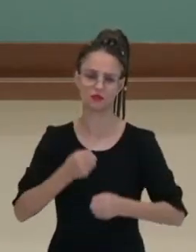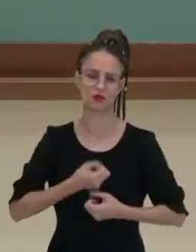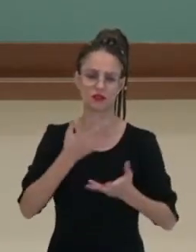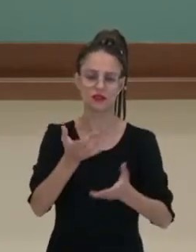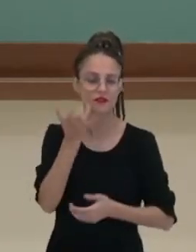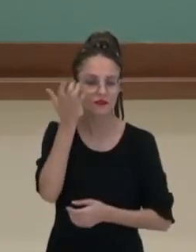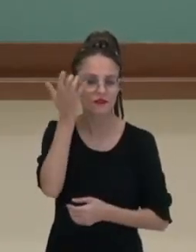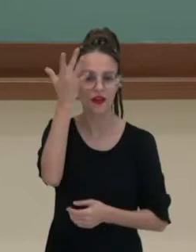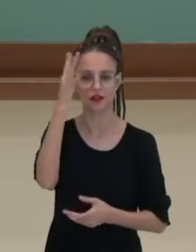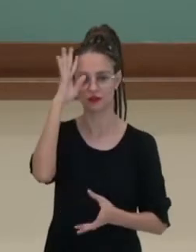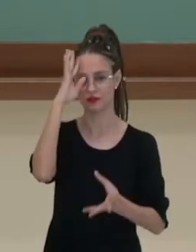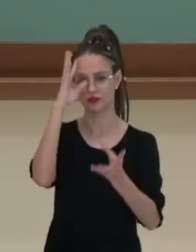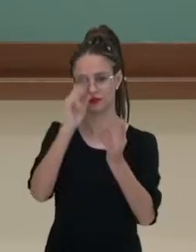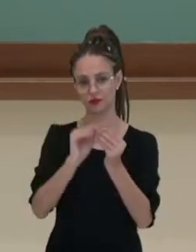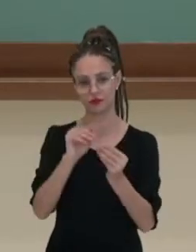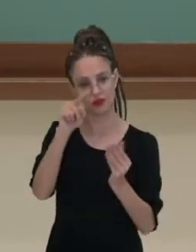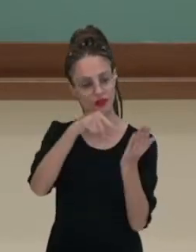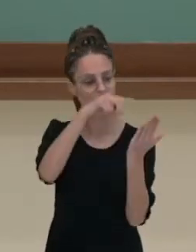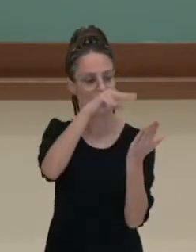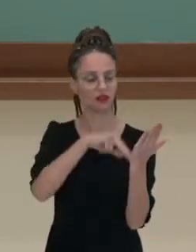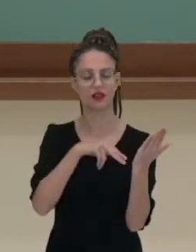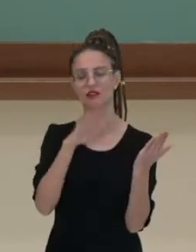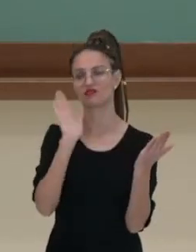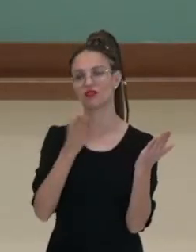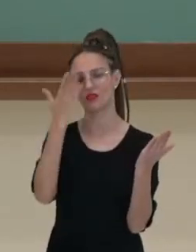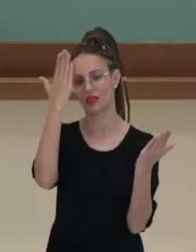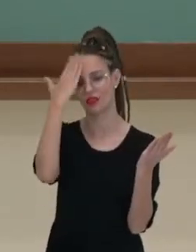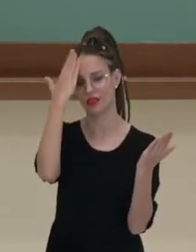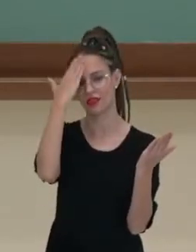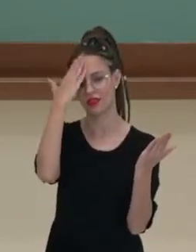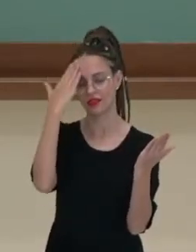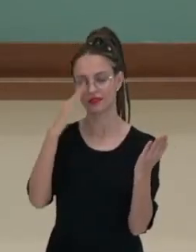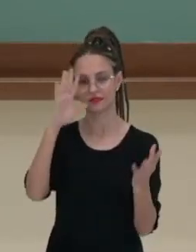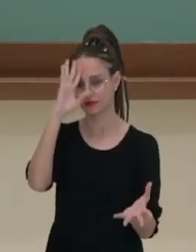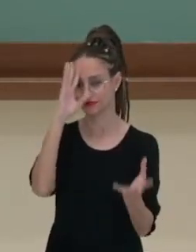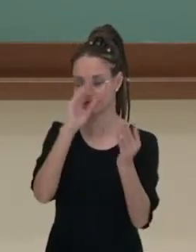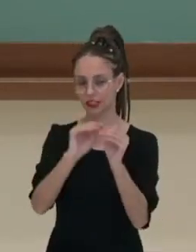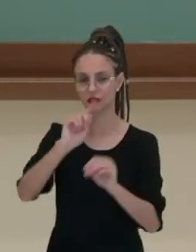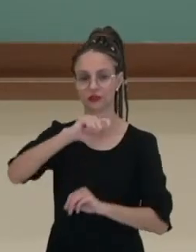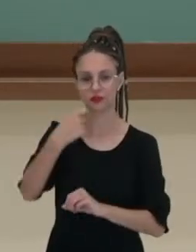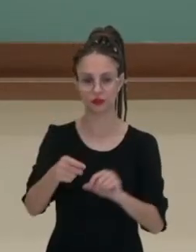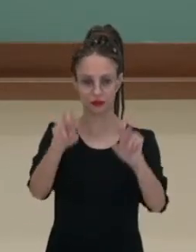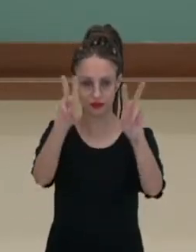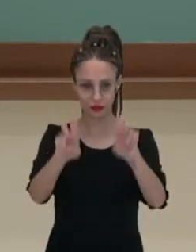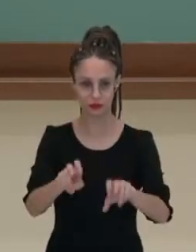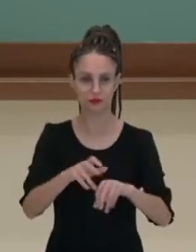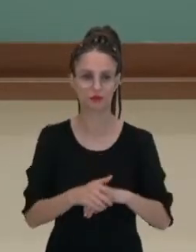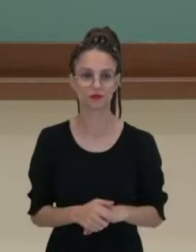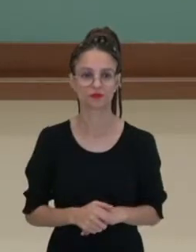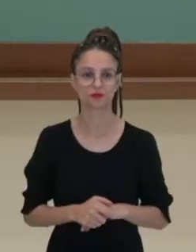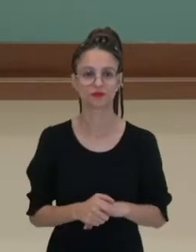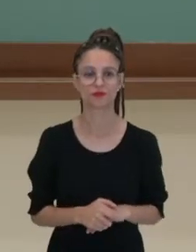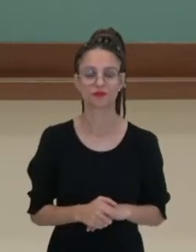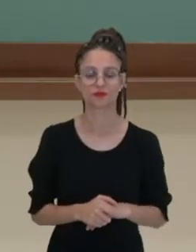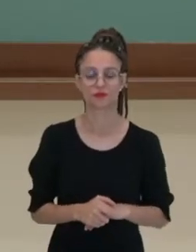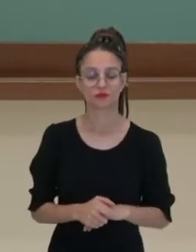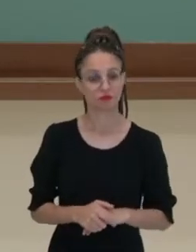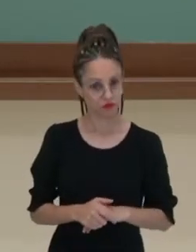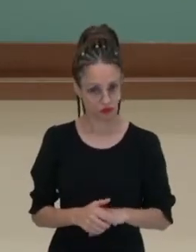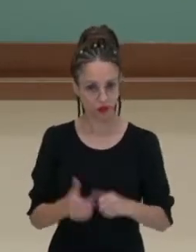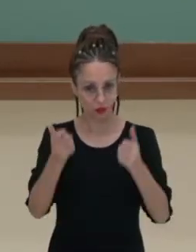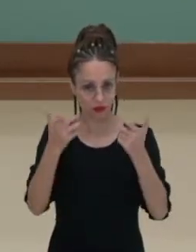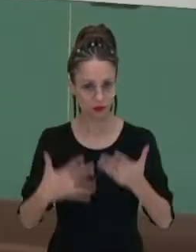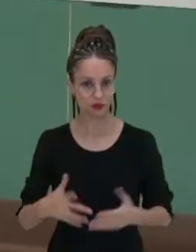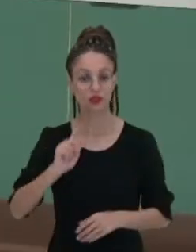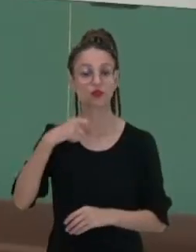Você lê o poema, você já identifica facilmente sobre o que trata. Um pouquinho